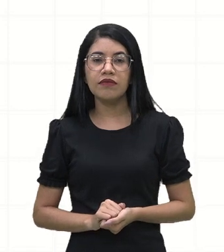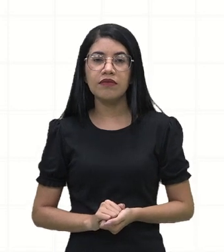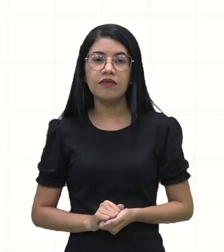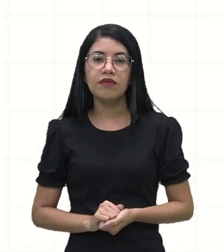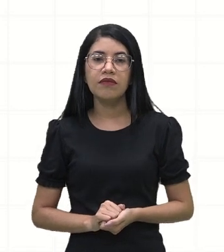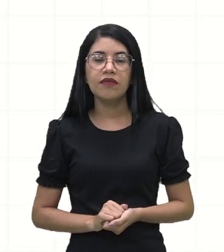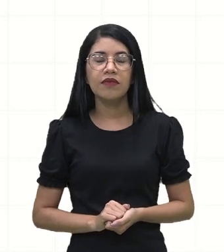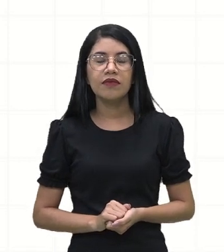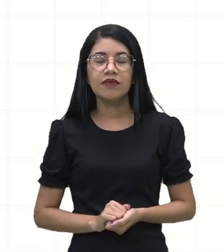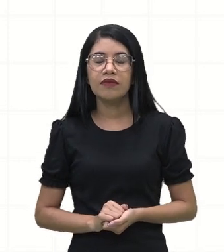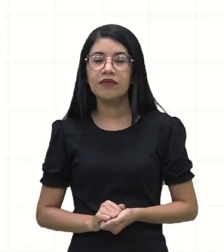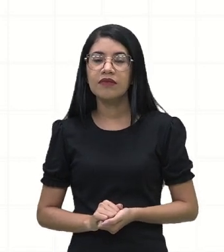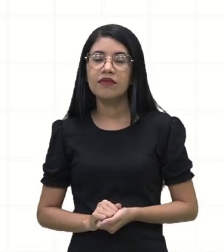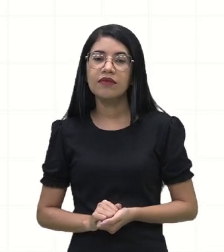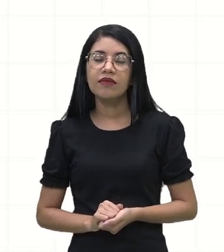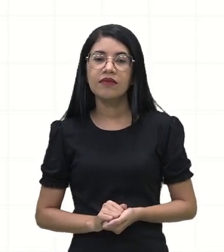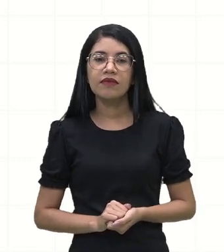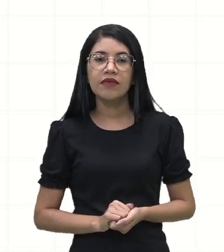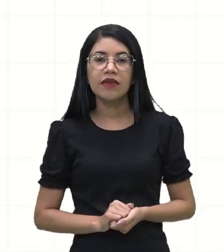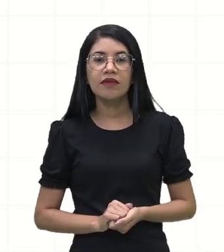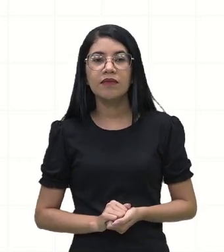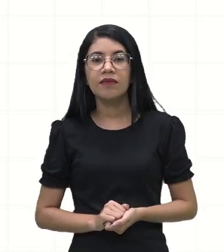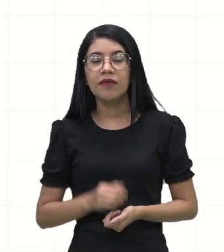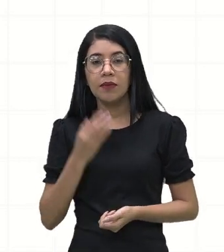né? Tendo um círculo,